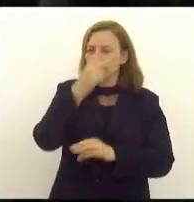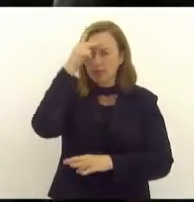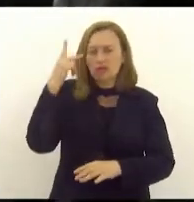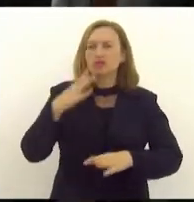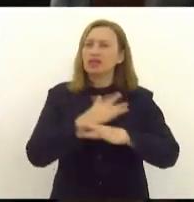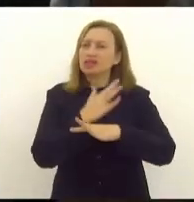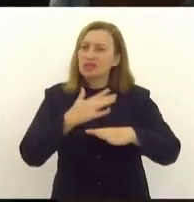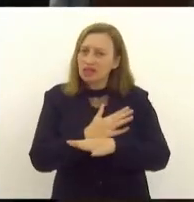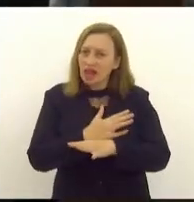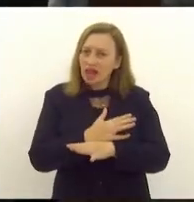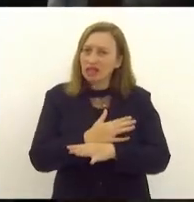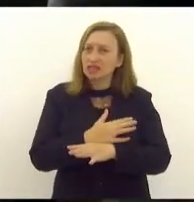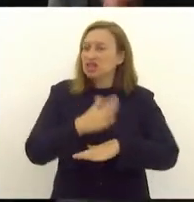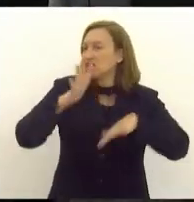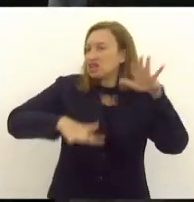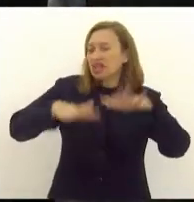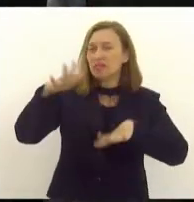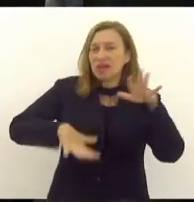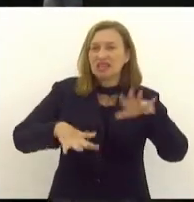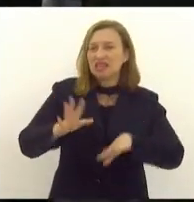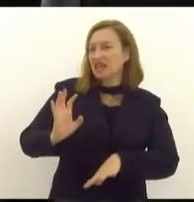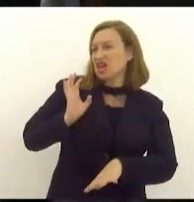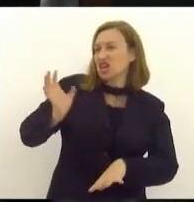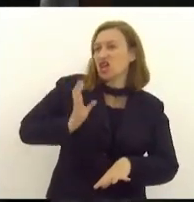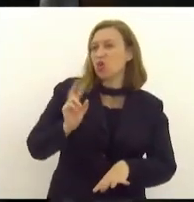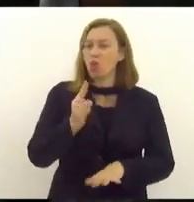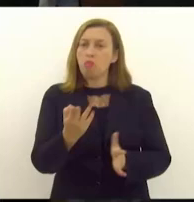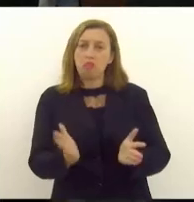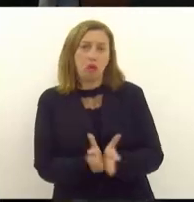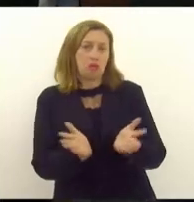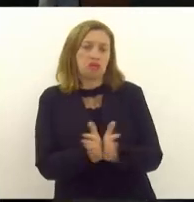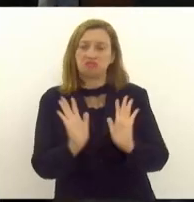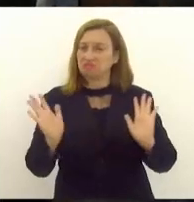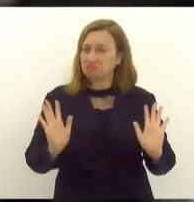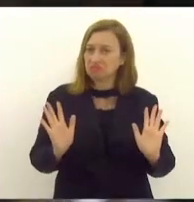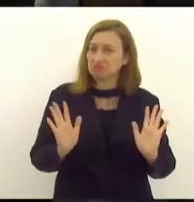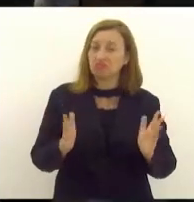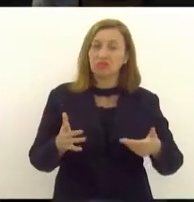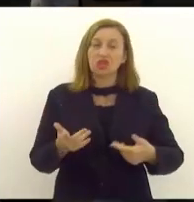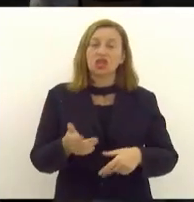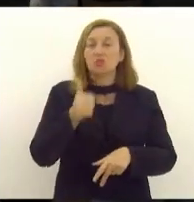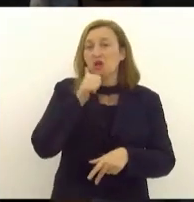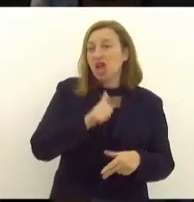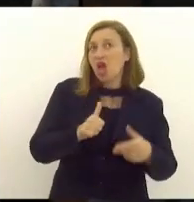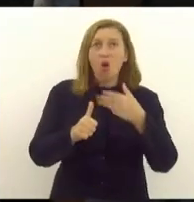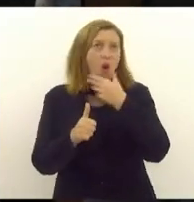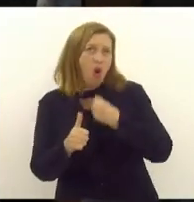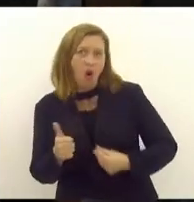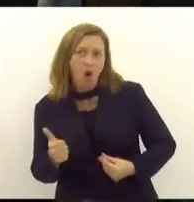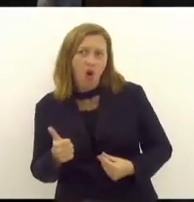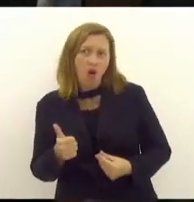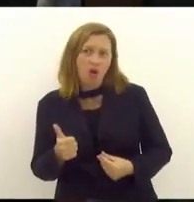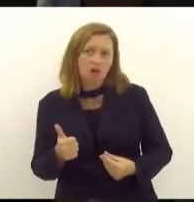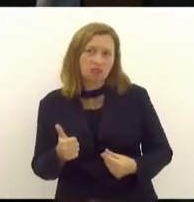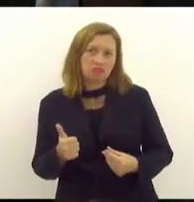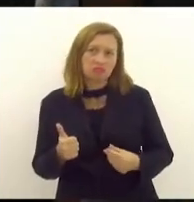região independente da classe financeira sexo de nacionalidade